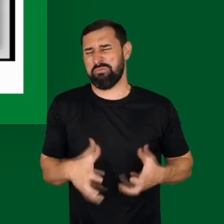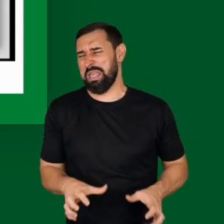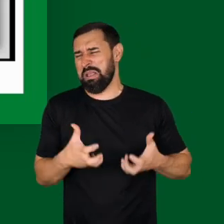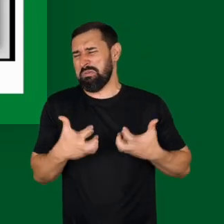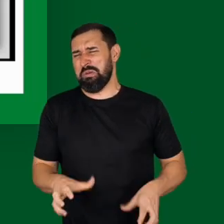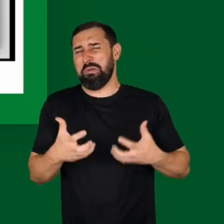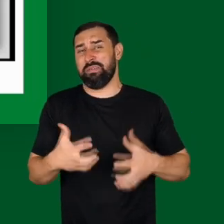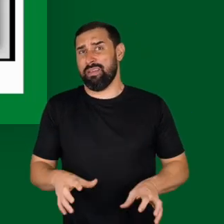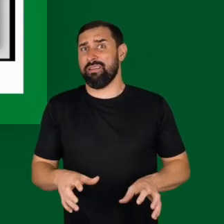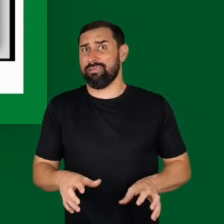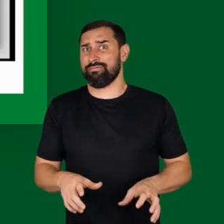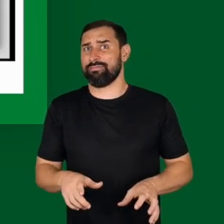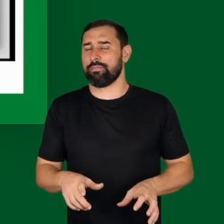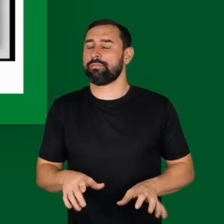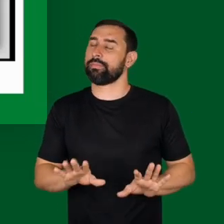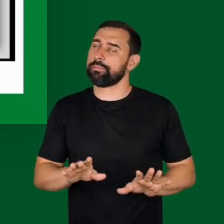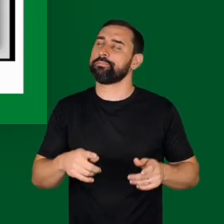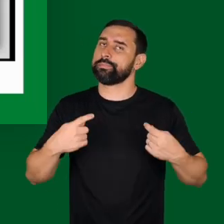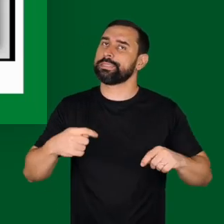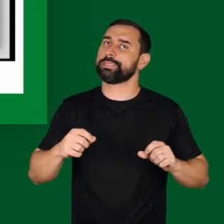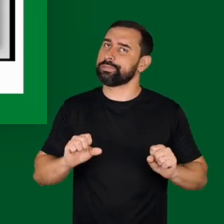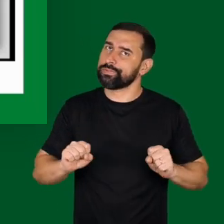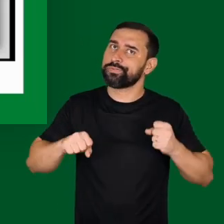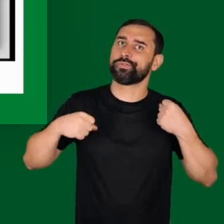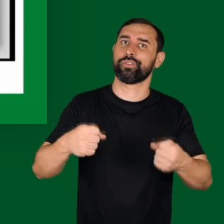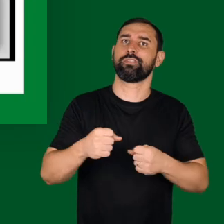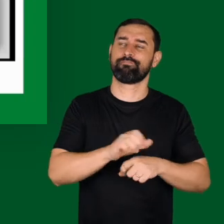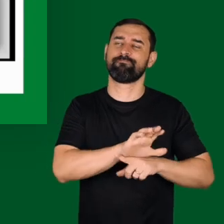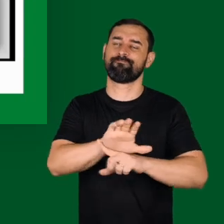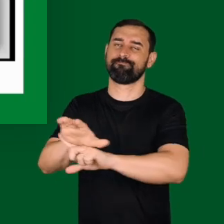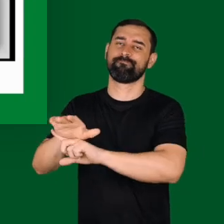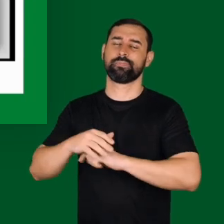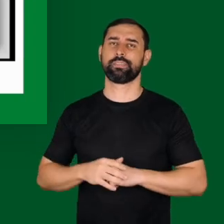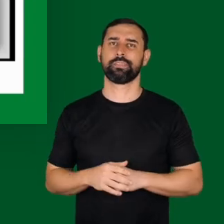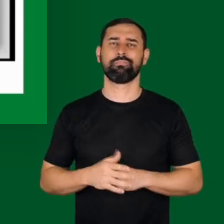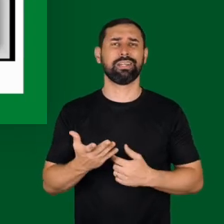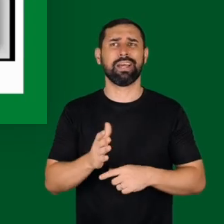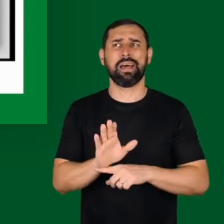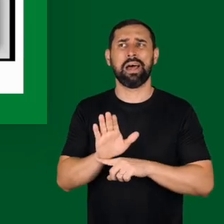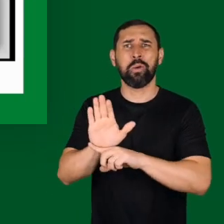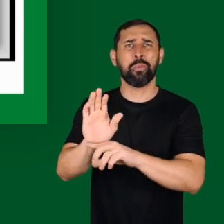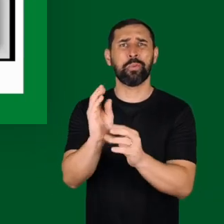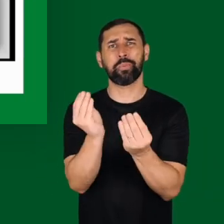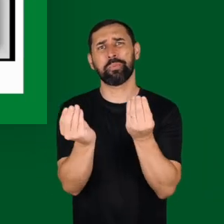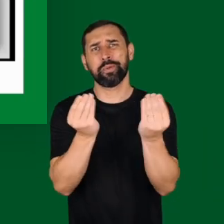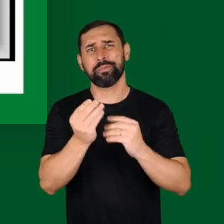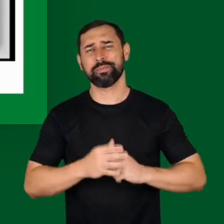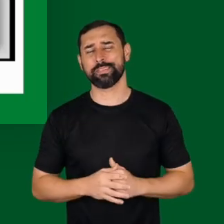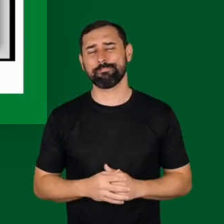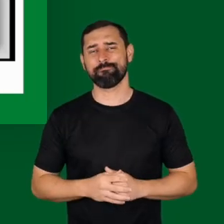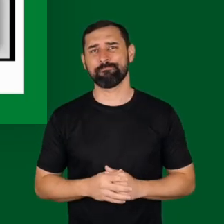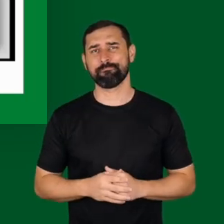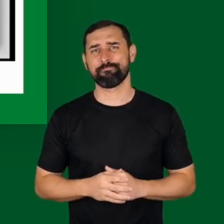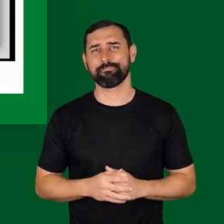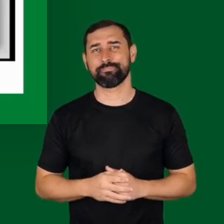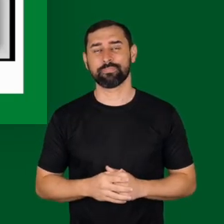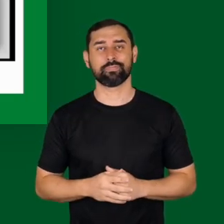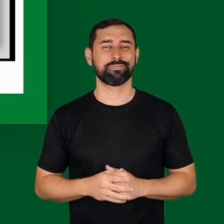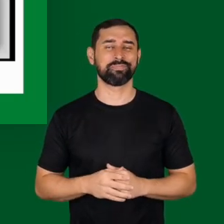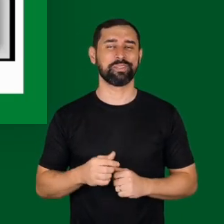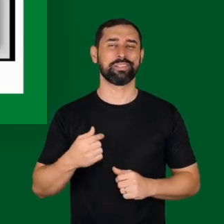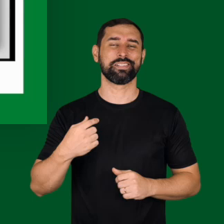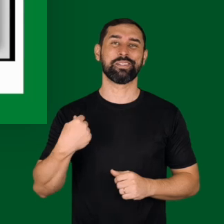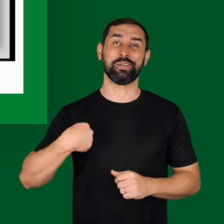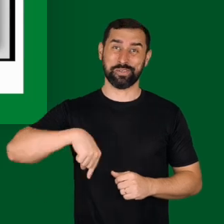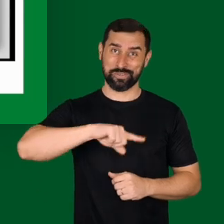muitas vezes eles se recusam a fazer esse tratamento, mas temos que vencer esse desafio. Como que a gente vai vencer?